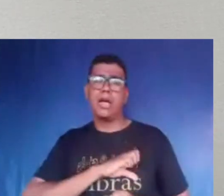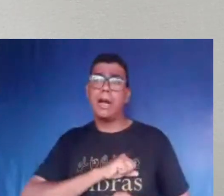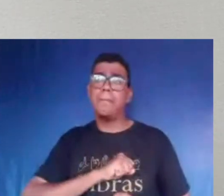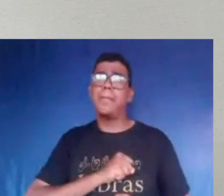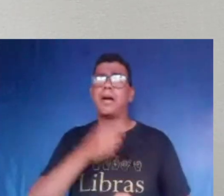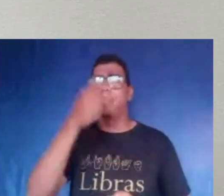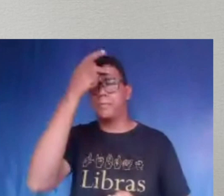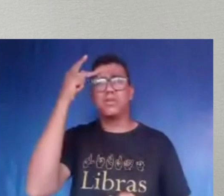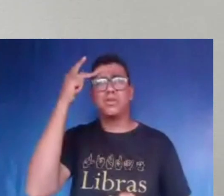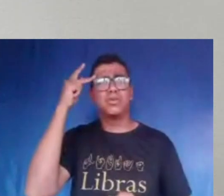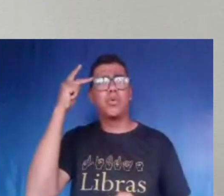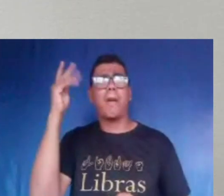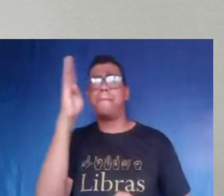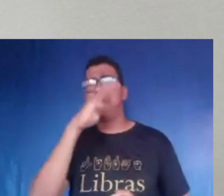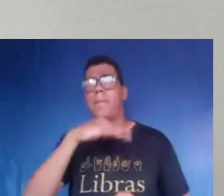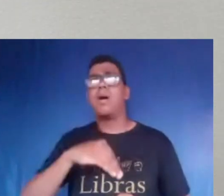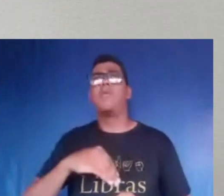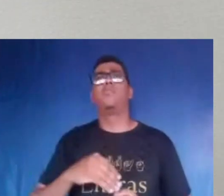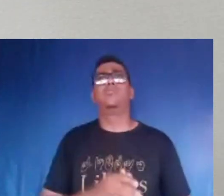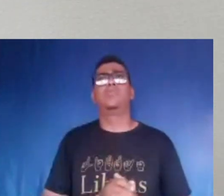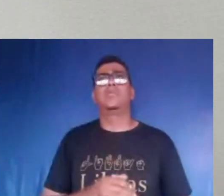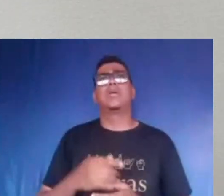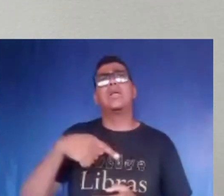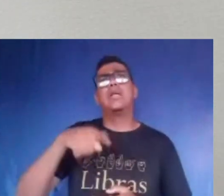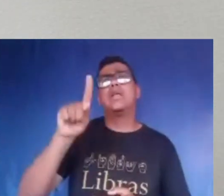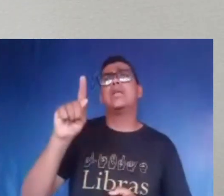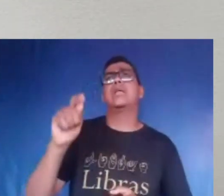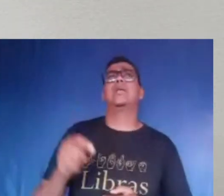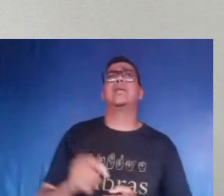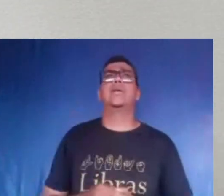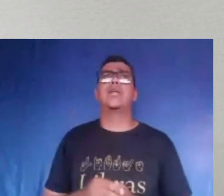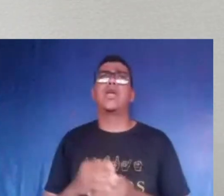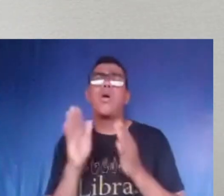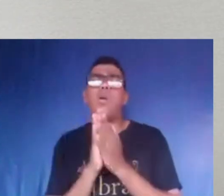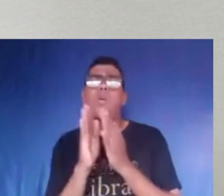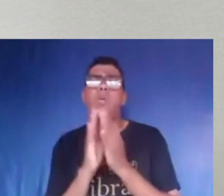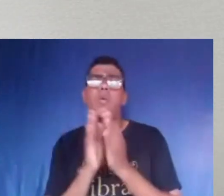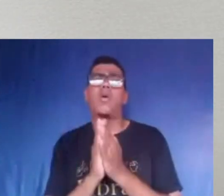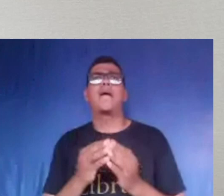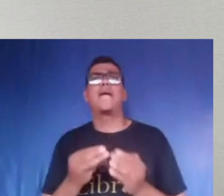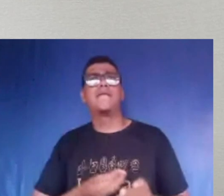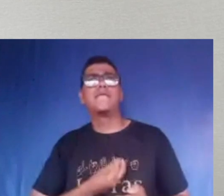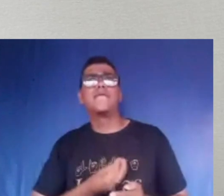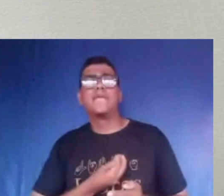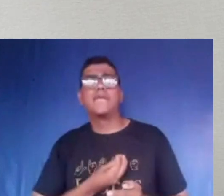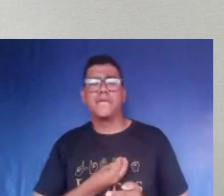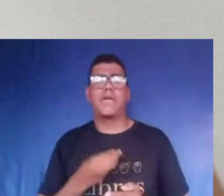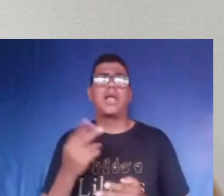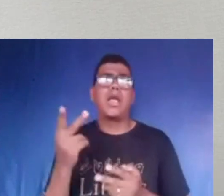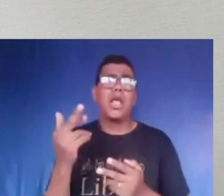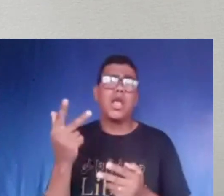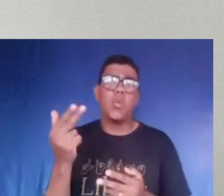tempo. Como é que nós podemos demonstrar isso hoje? Como é que nós, enquanto igreja, como representantes de Jesus,